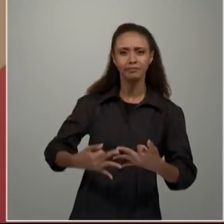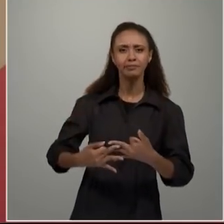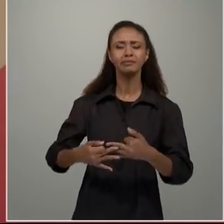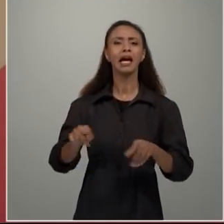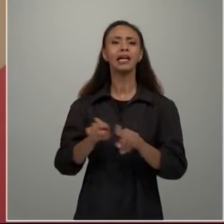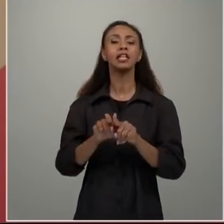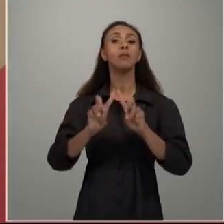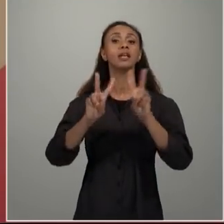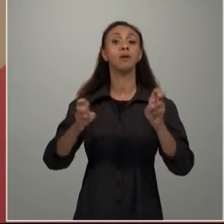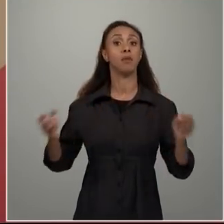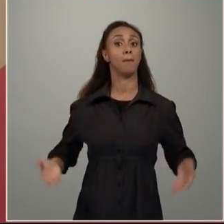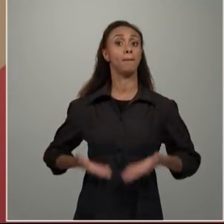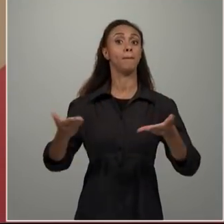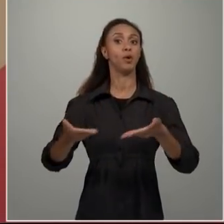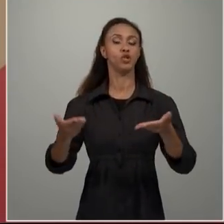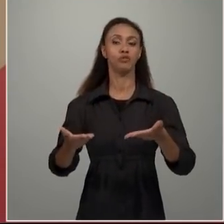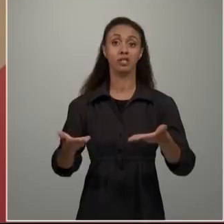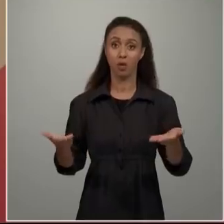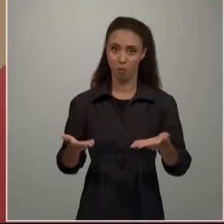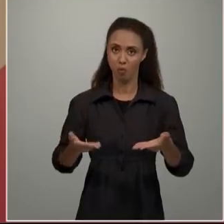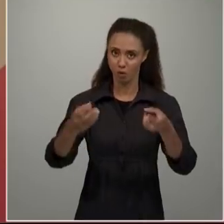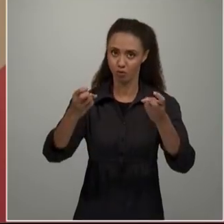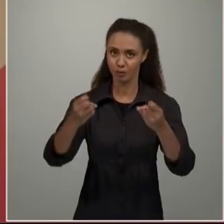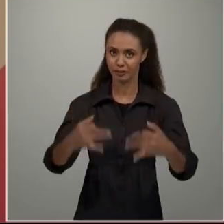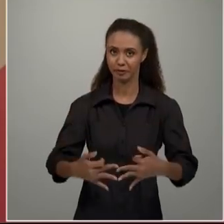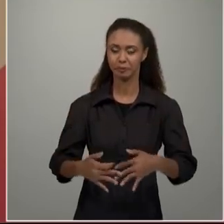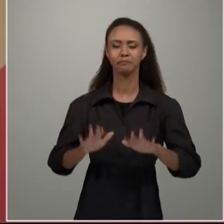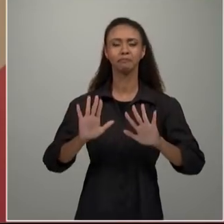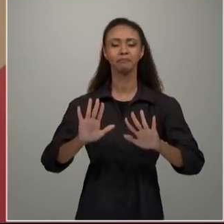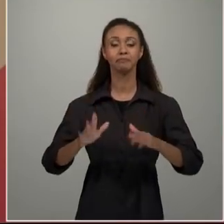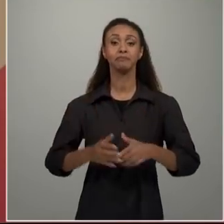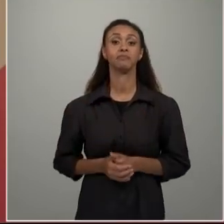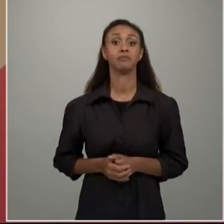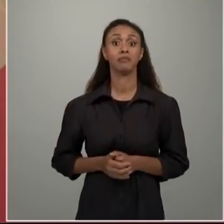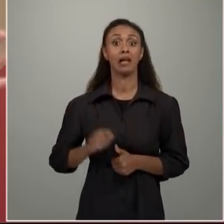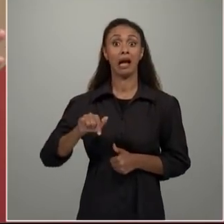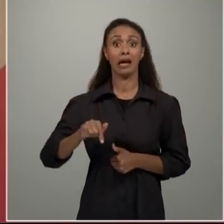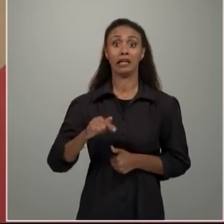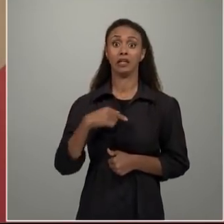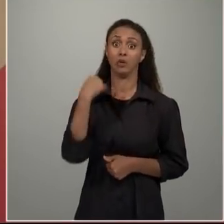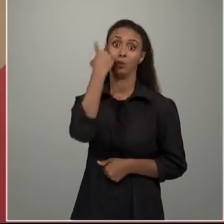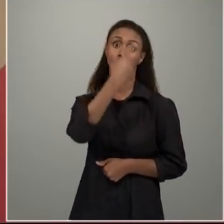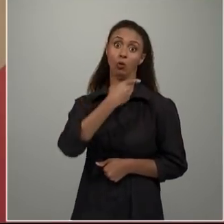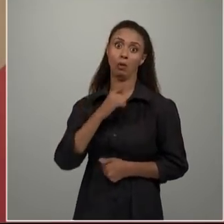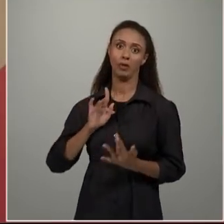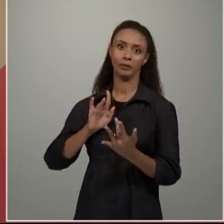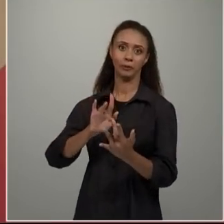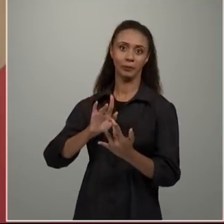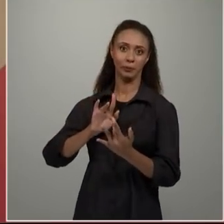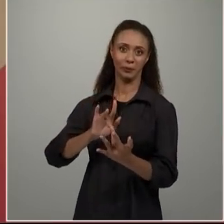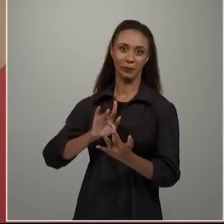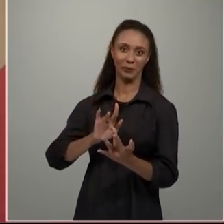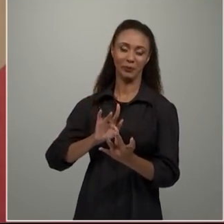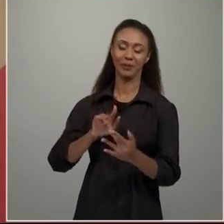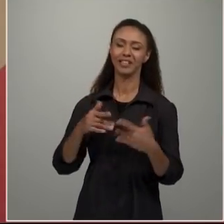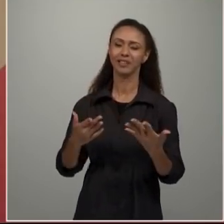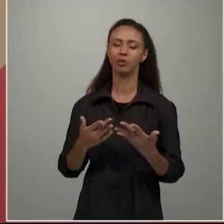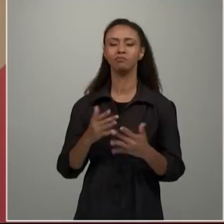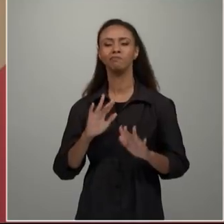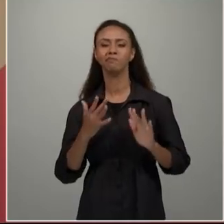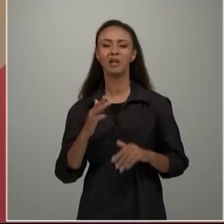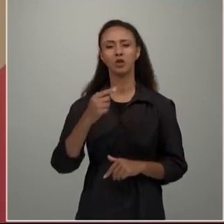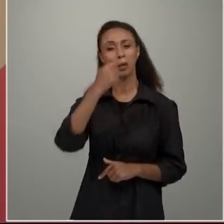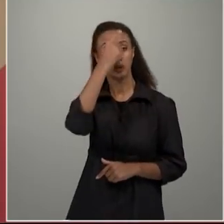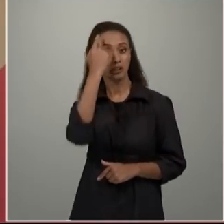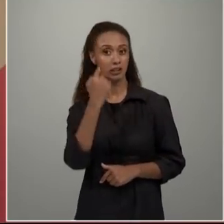motivação mas vou explicar tudo isso agora vamos pensar o seguinte nós temos uma hora para ficar juntos então nós vamos fazer depois de uns 30 minutos